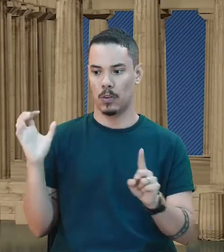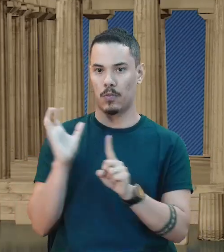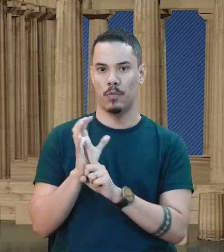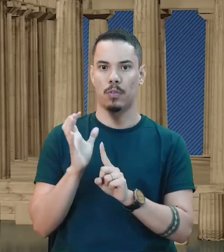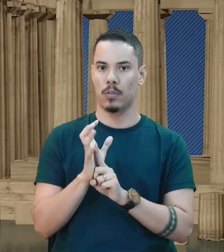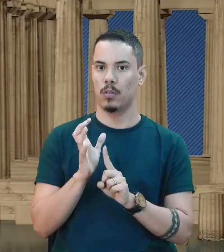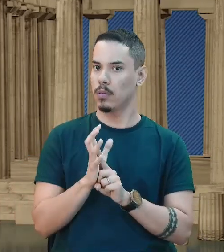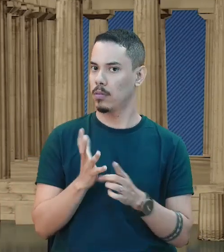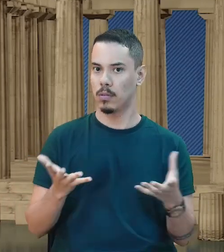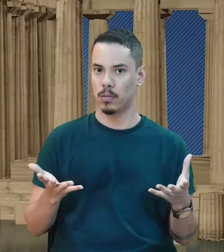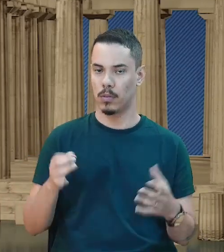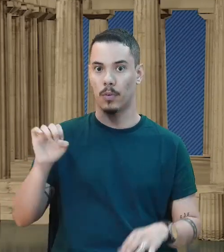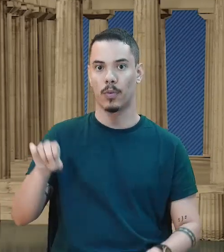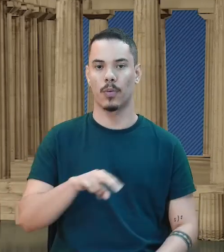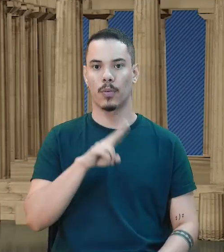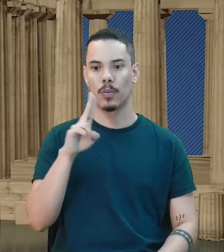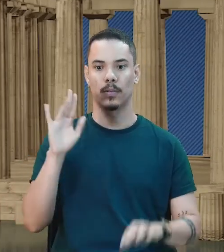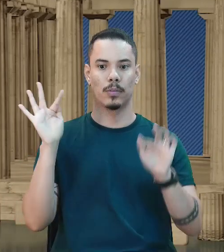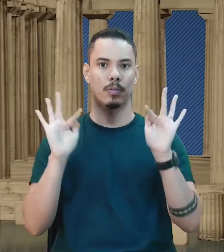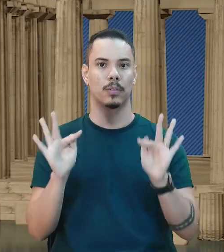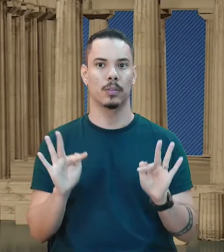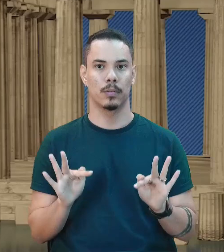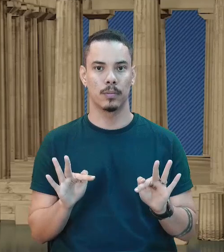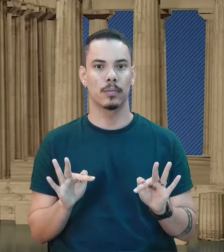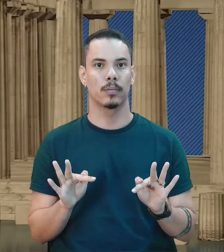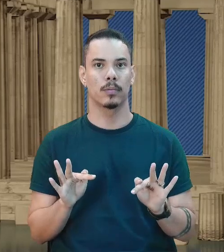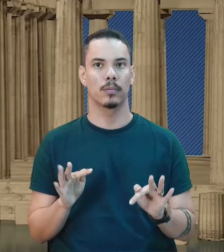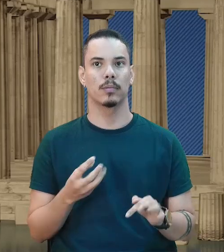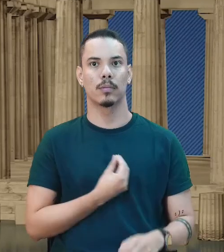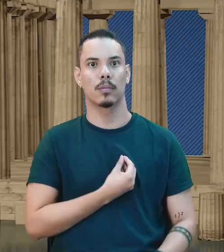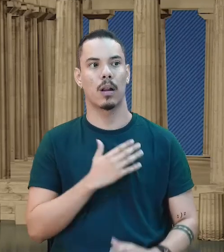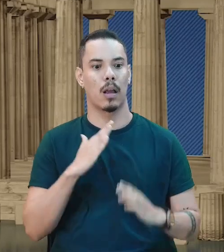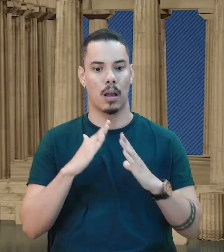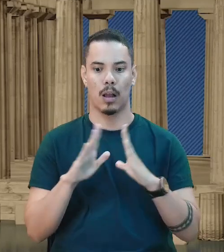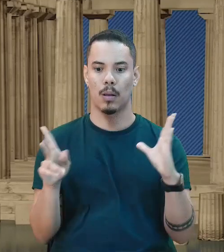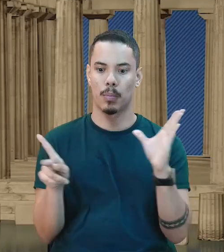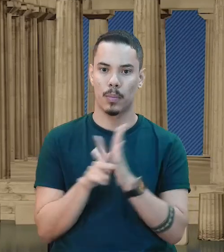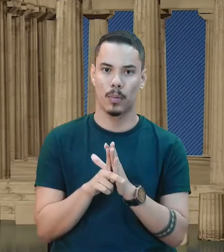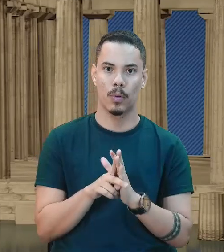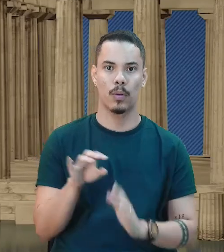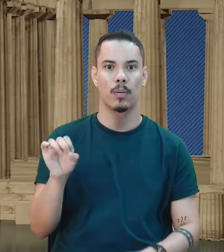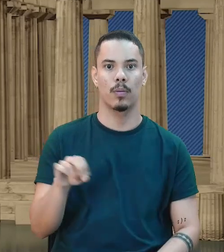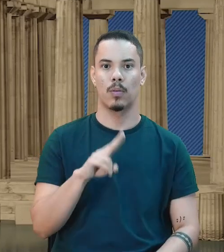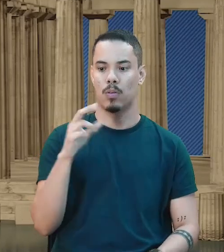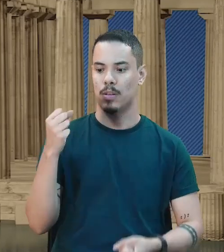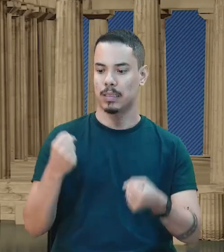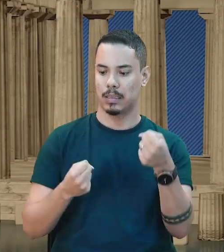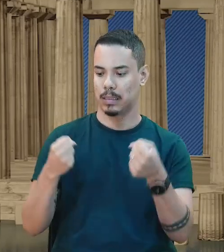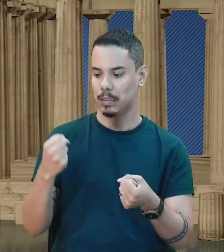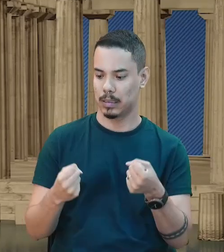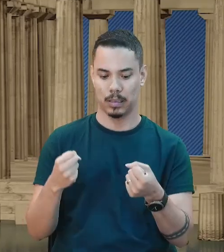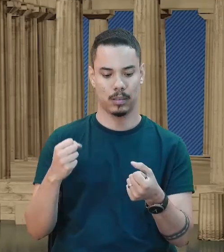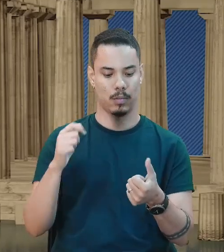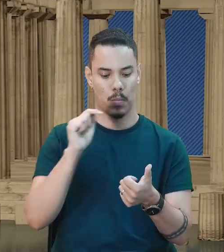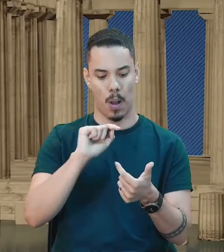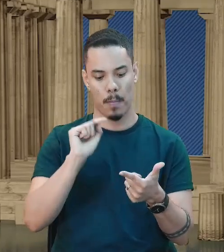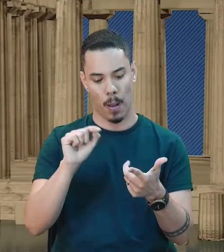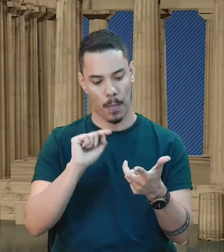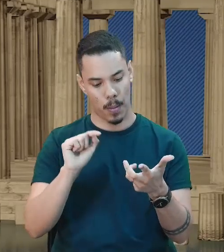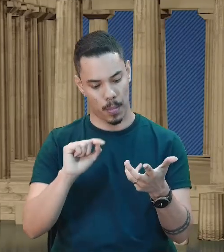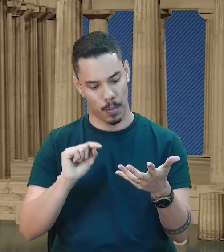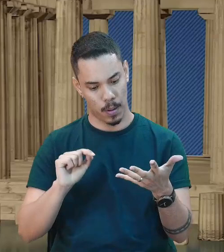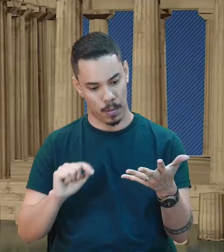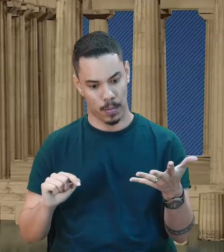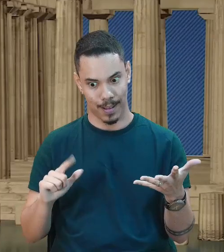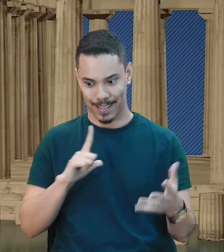A minha felicidade está em ter uma casa própria, em ter um carro, em ter isso, em ter aquilo, em